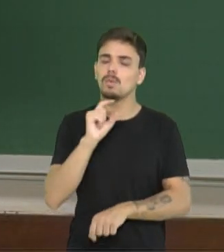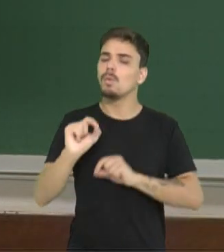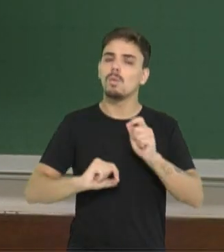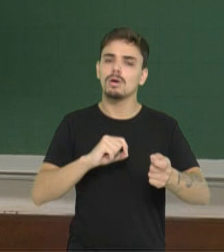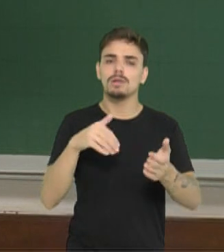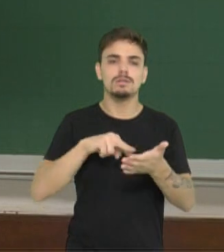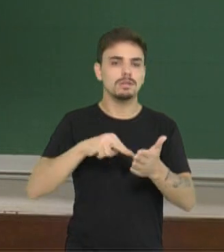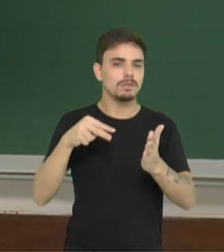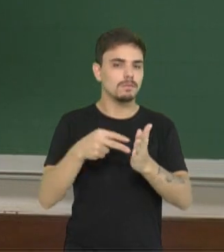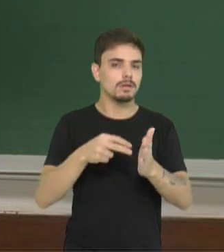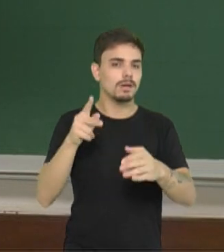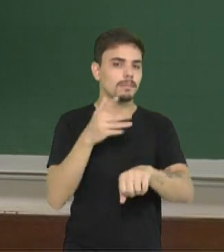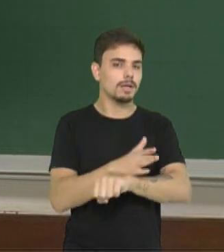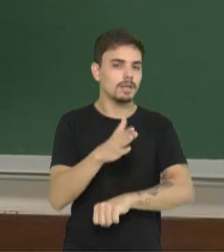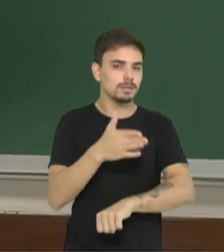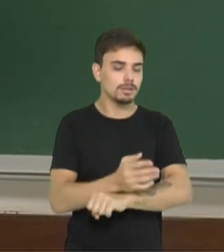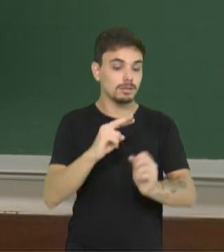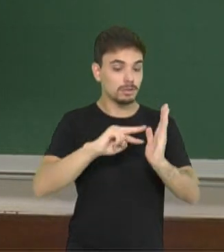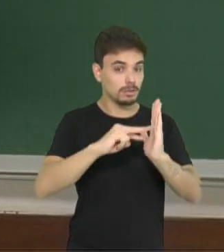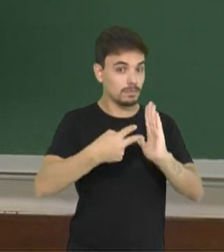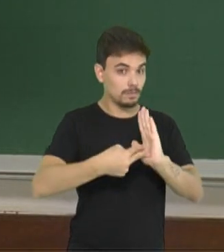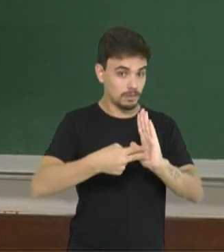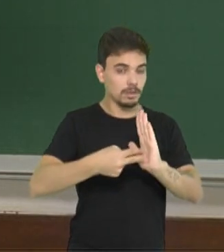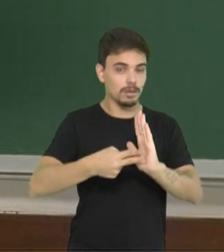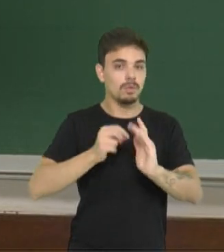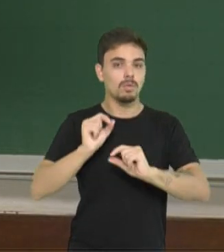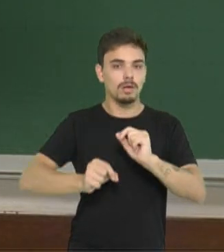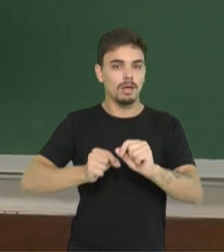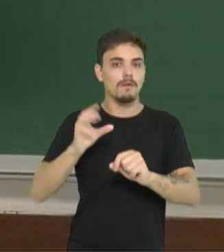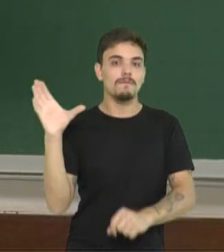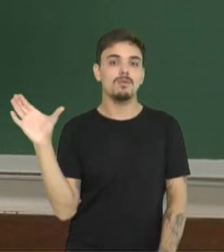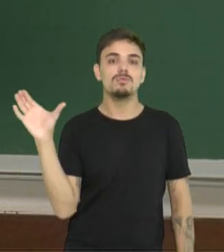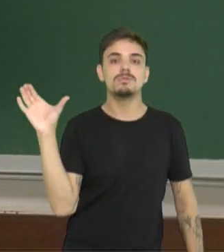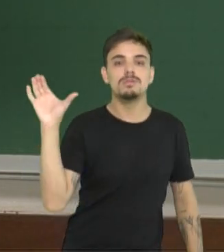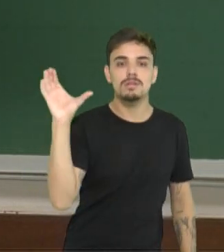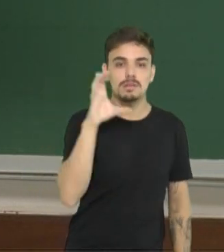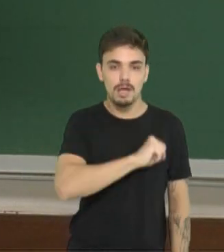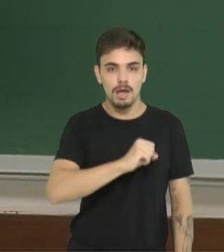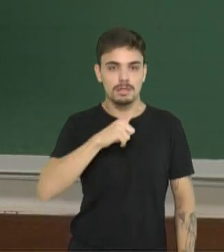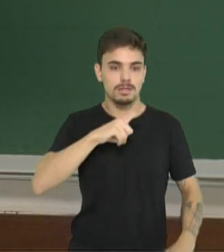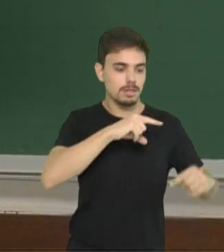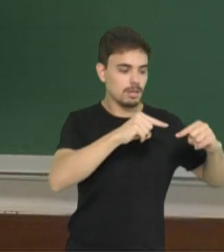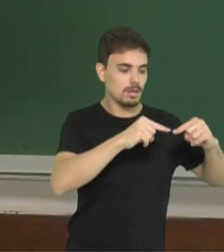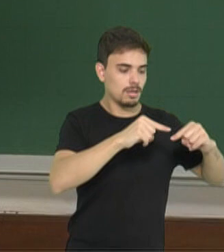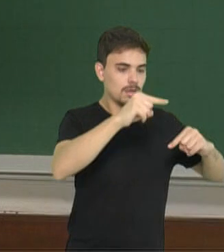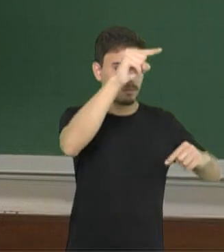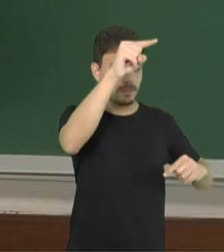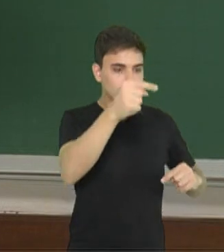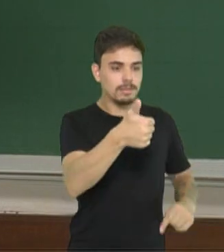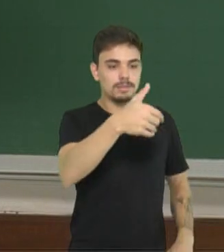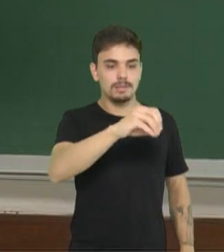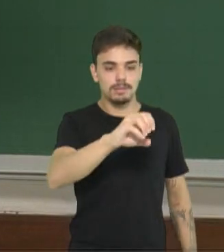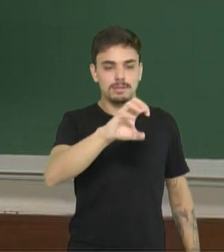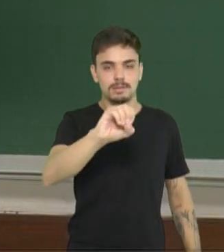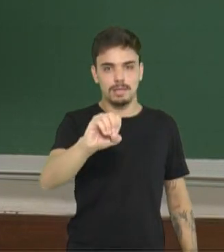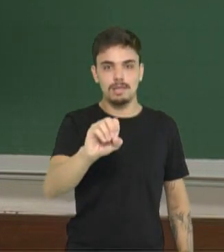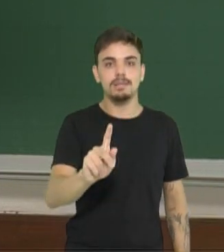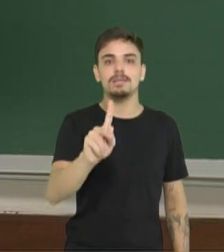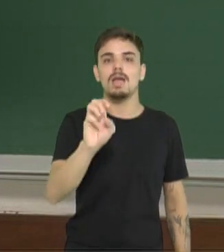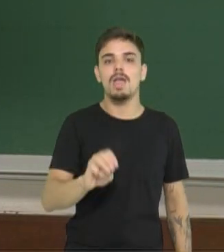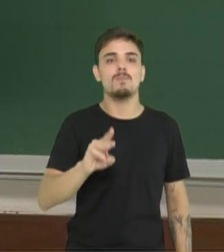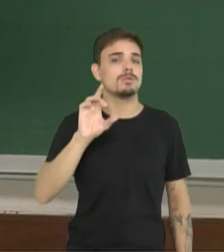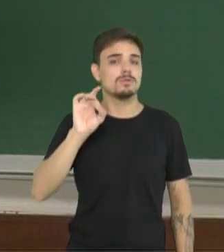prática? Significa que a velocidade dele aumenta 100 km por hora em apenas 5